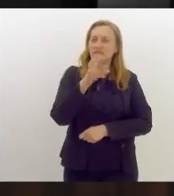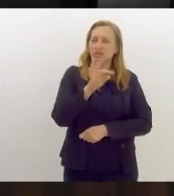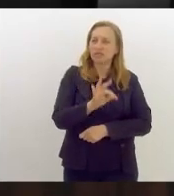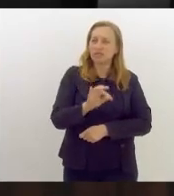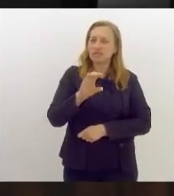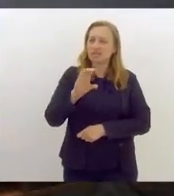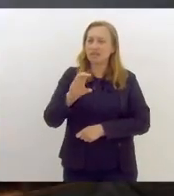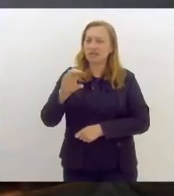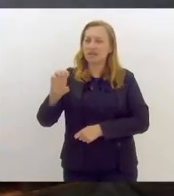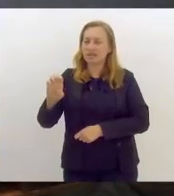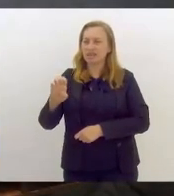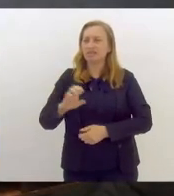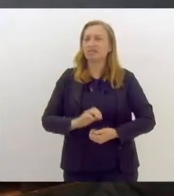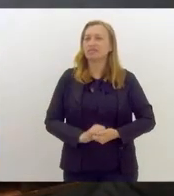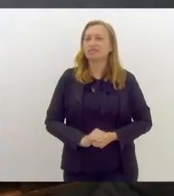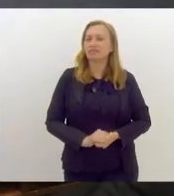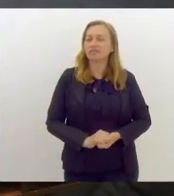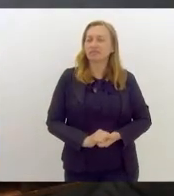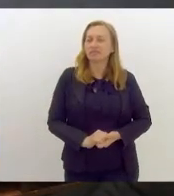Azeredo